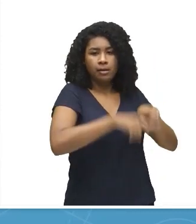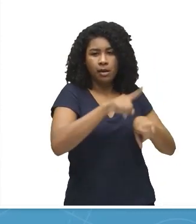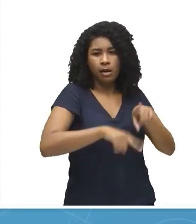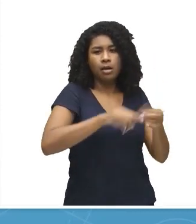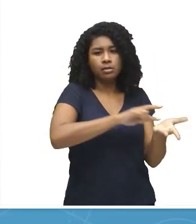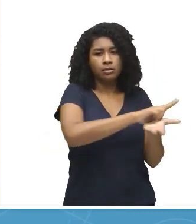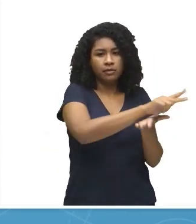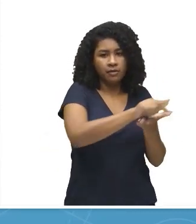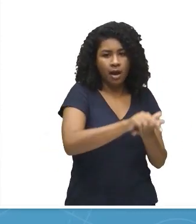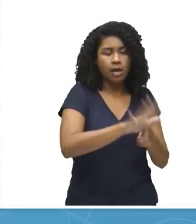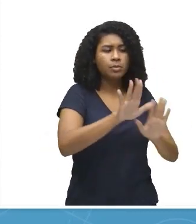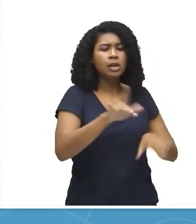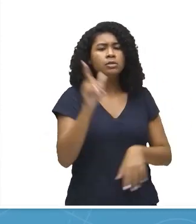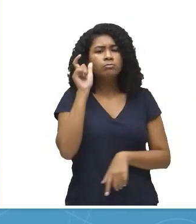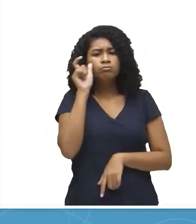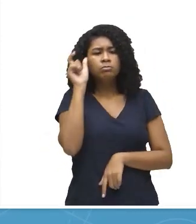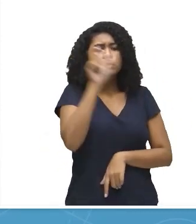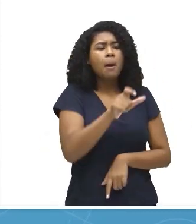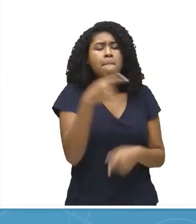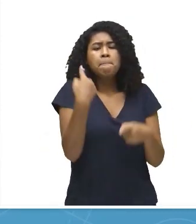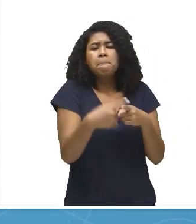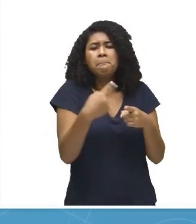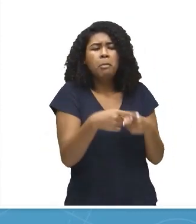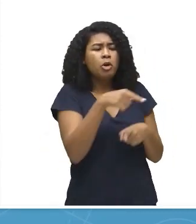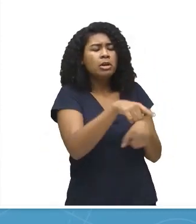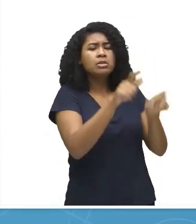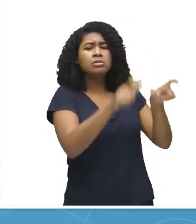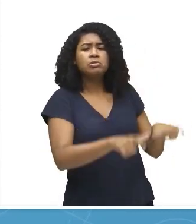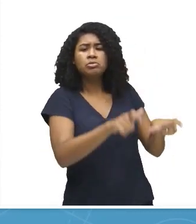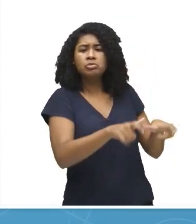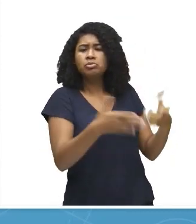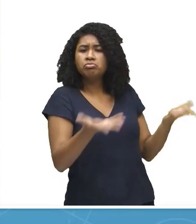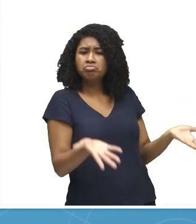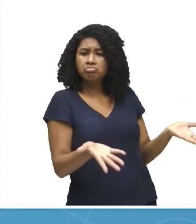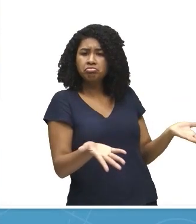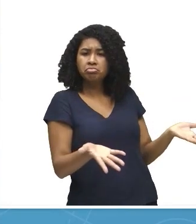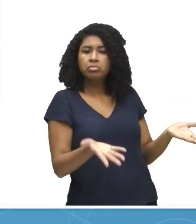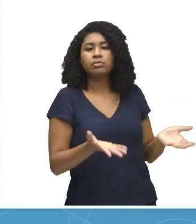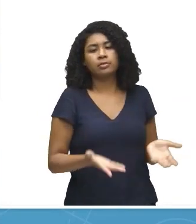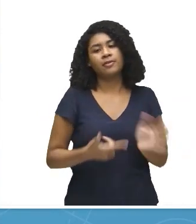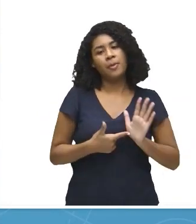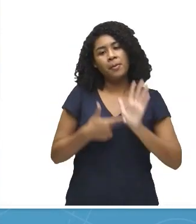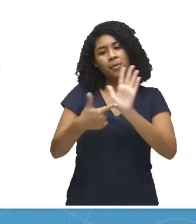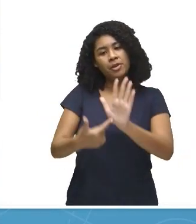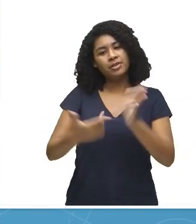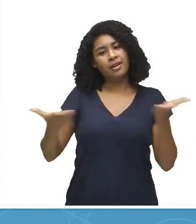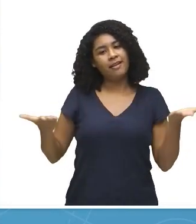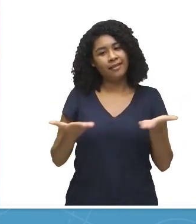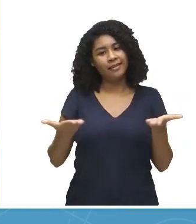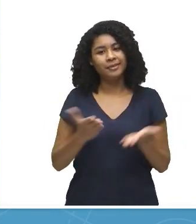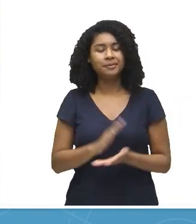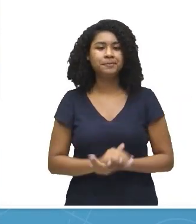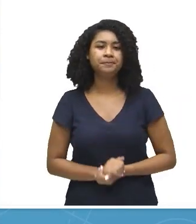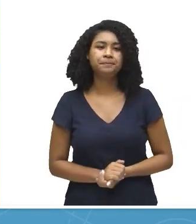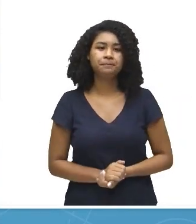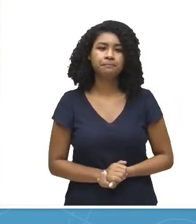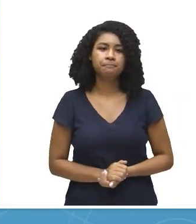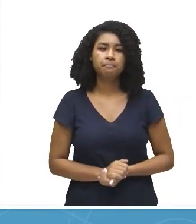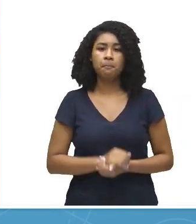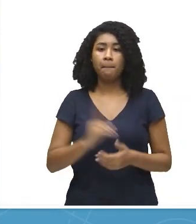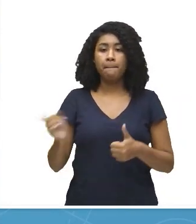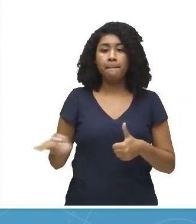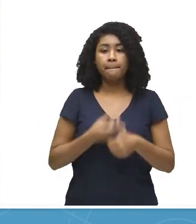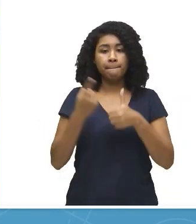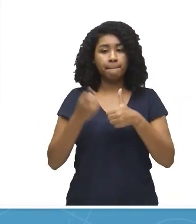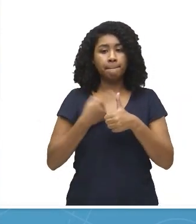ver quais são esses atrativos aí que fizeram com que essas indústrias viessem aqui para o Brasil. A gente tem a primeira, que